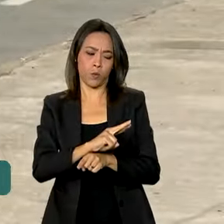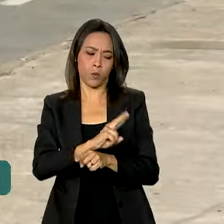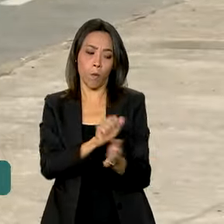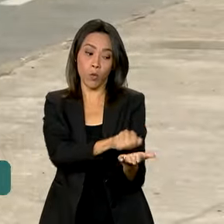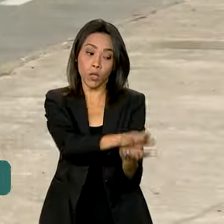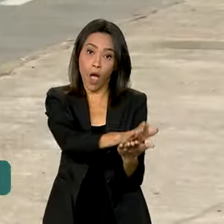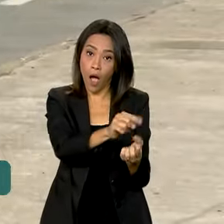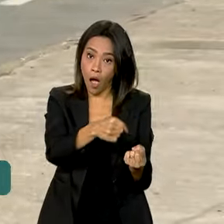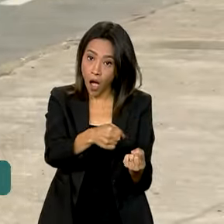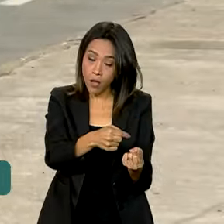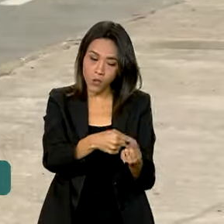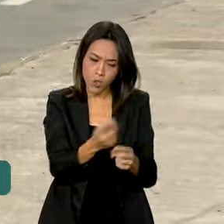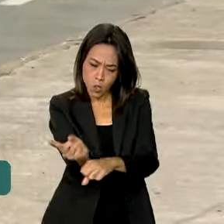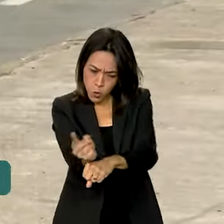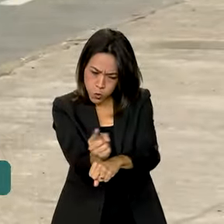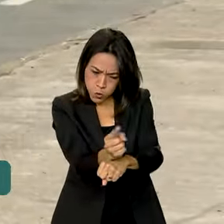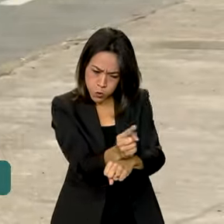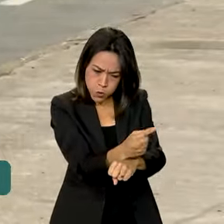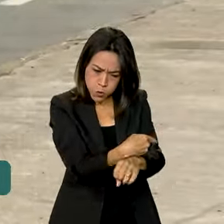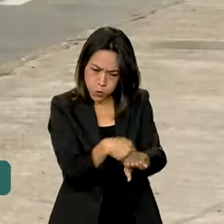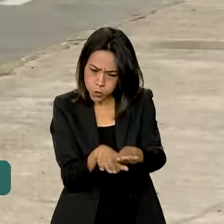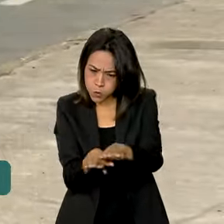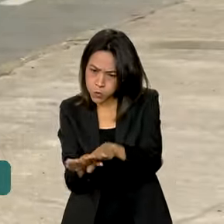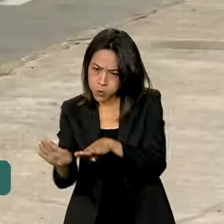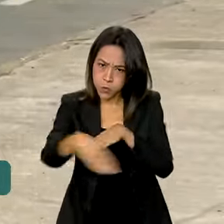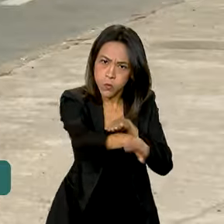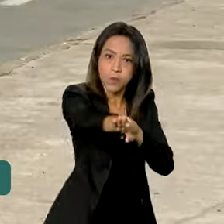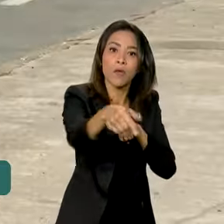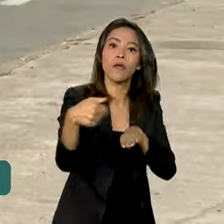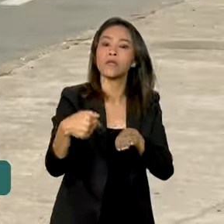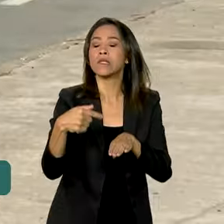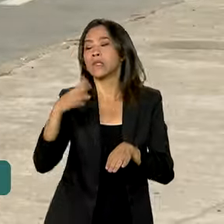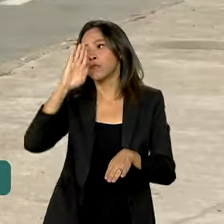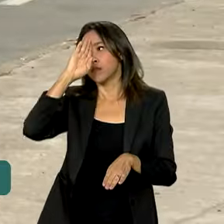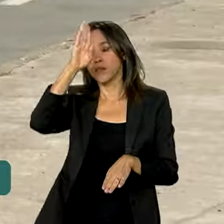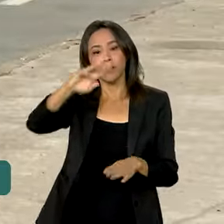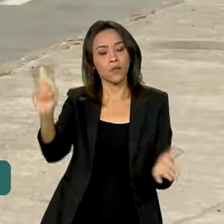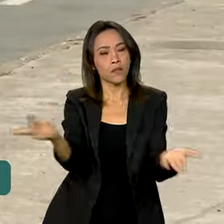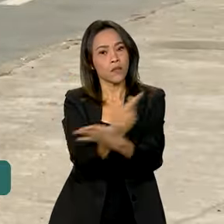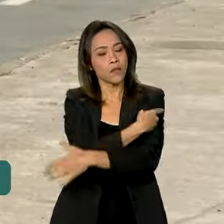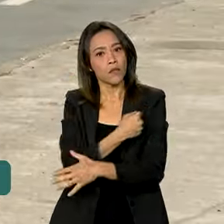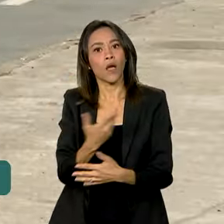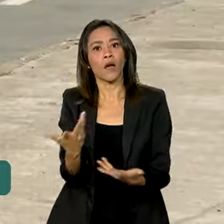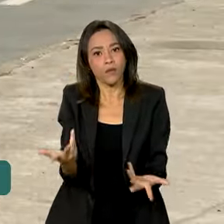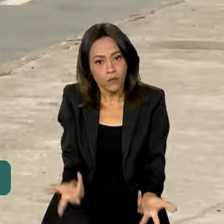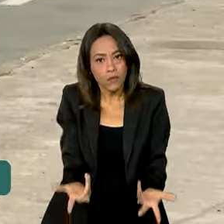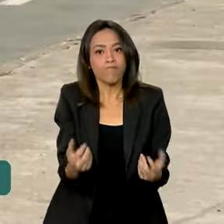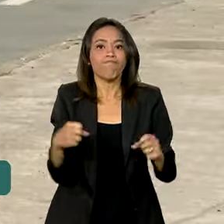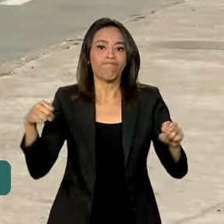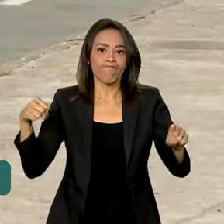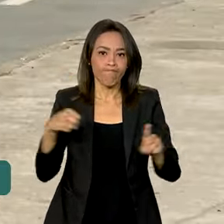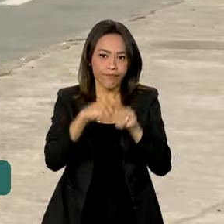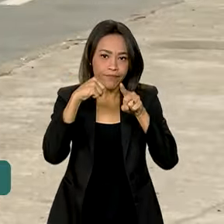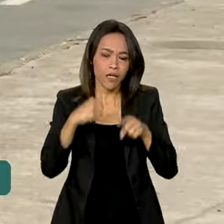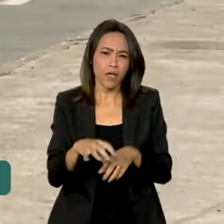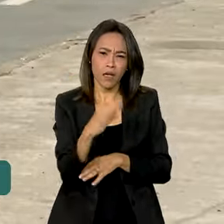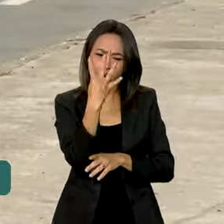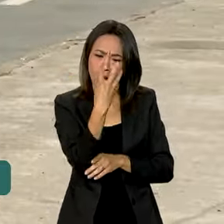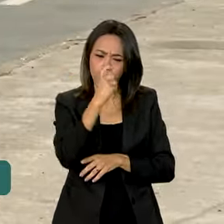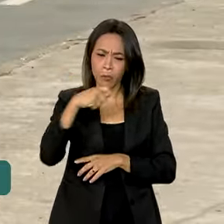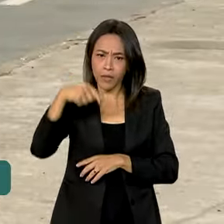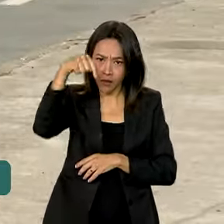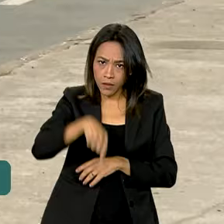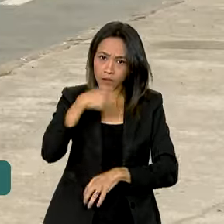ultrapassagens irregulares, que são a principal causa de acidentes no trânsito hoje. Só nos primeiros 4 meses deste ano,